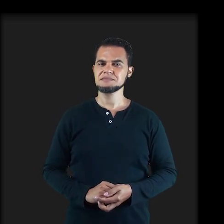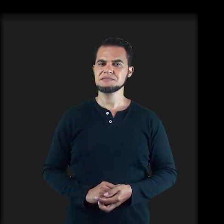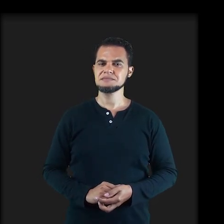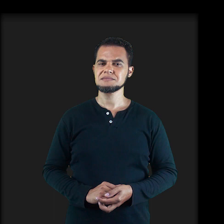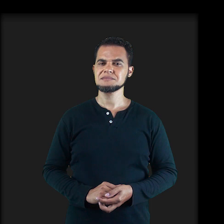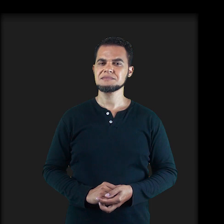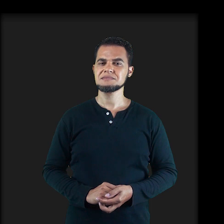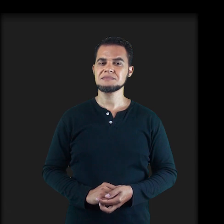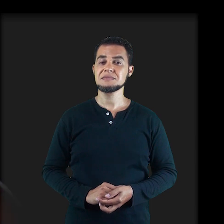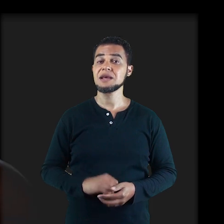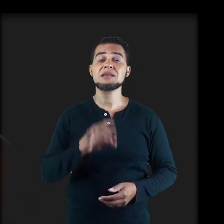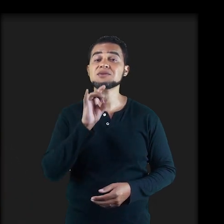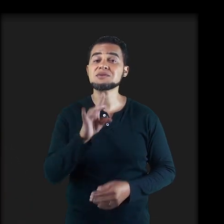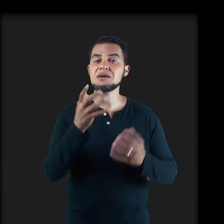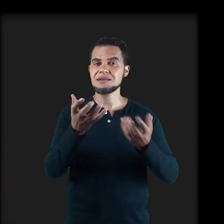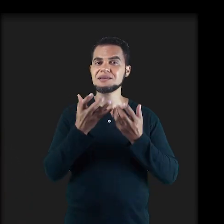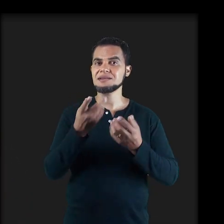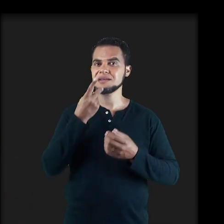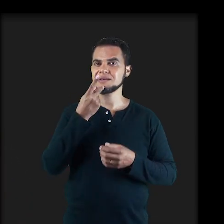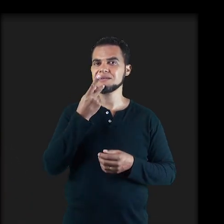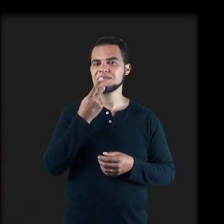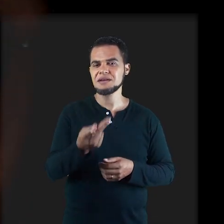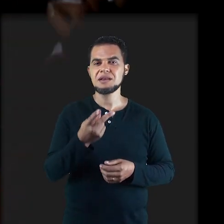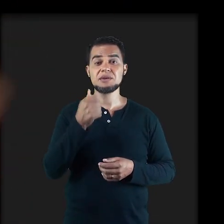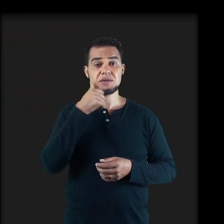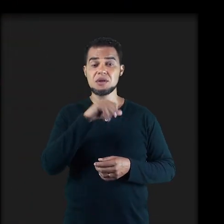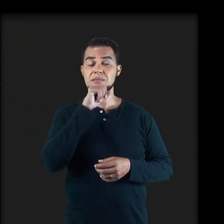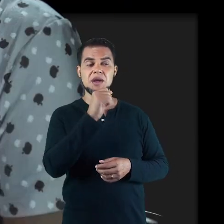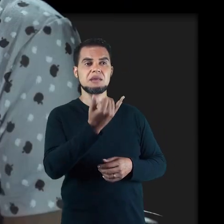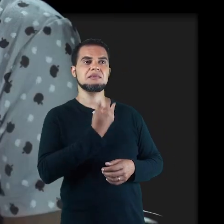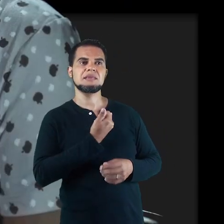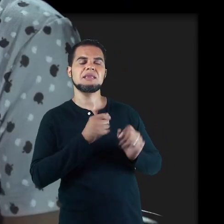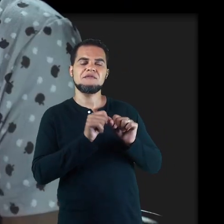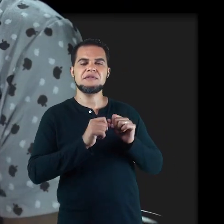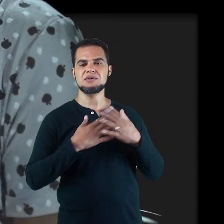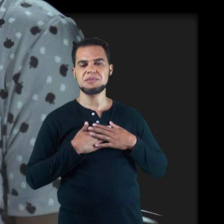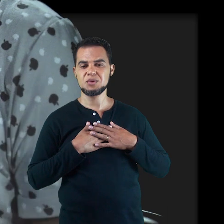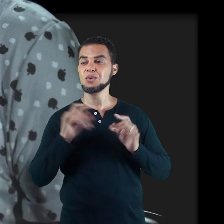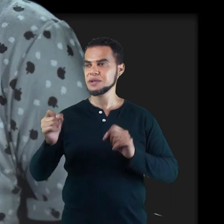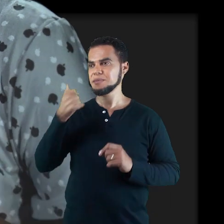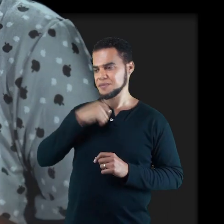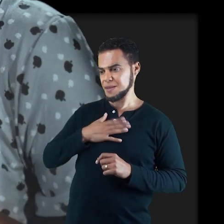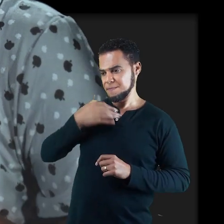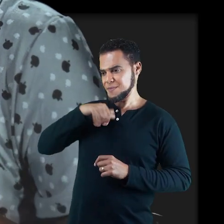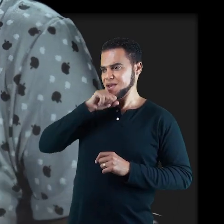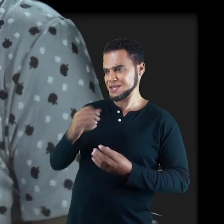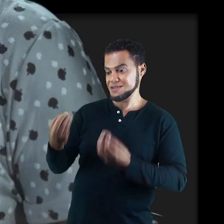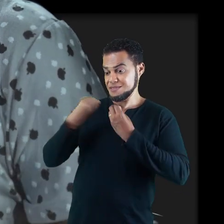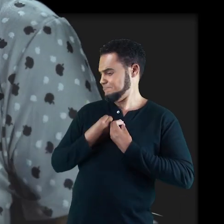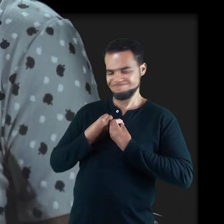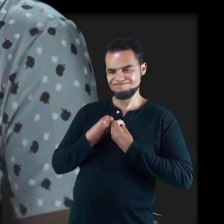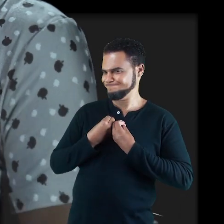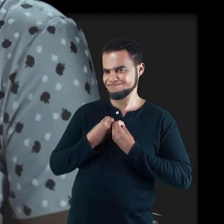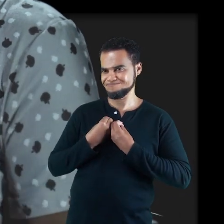Então a senhora queria me passar aquilo que sua mãe não passou. Que não passou, que a minha mãe não me passou,